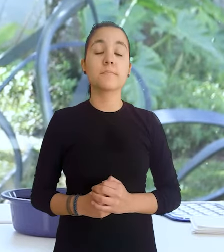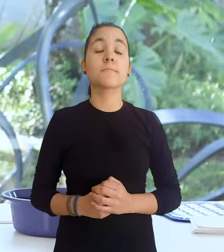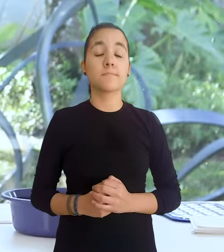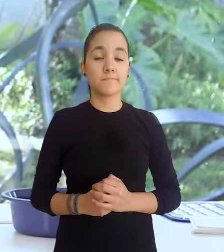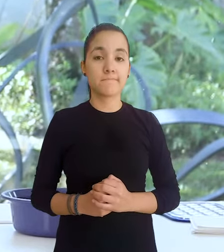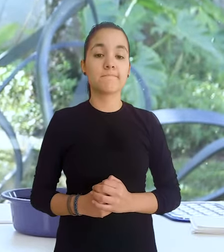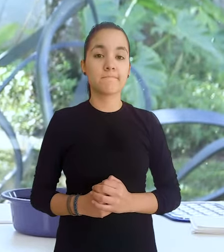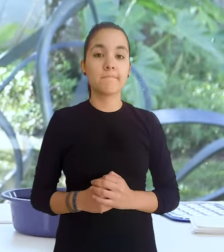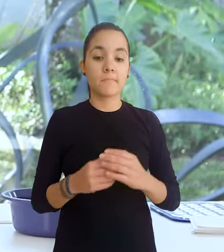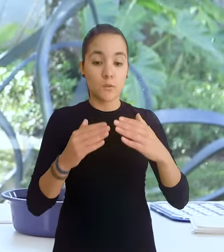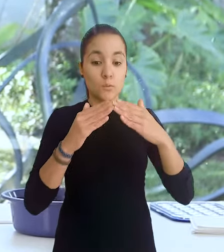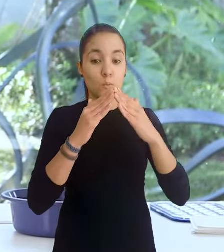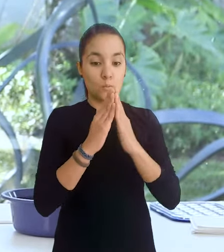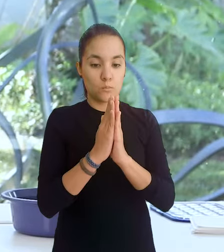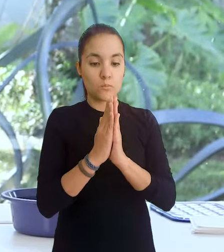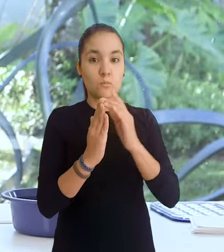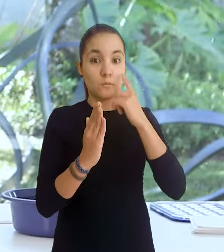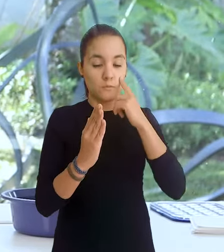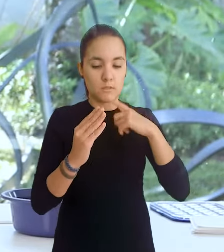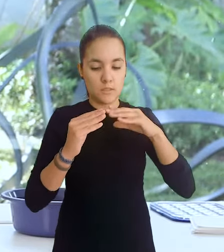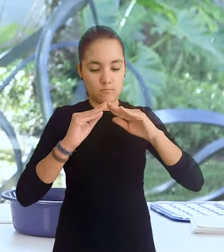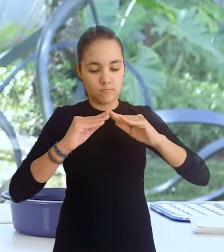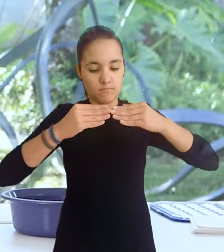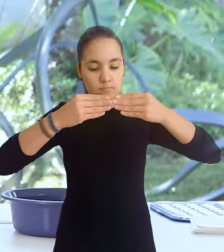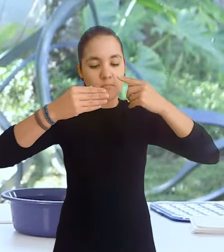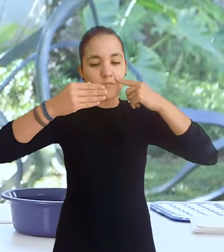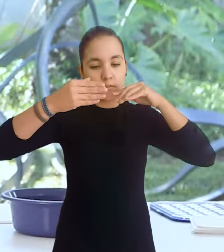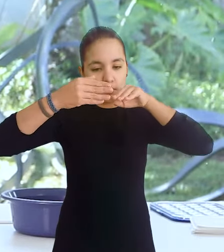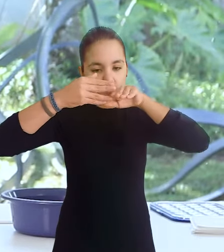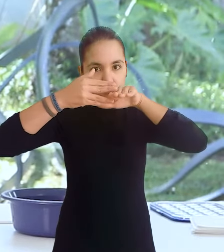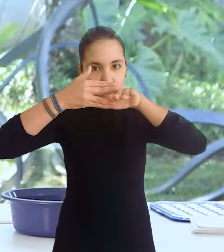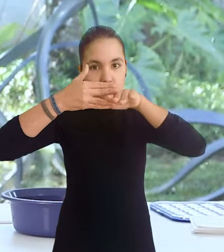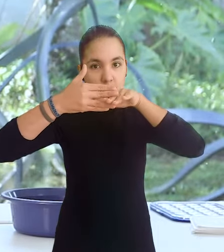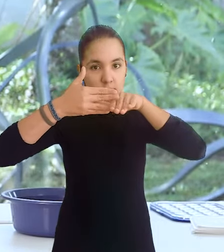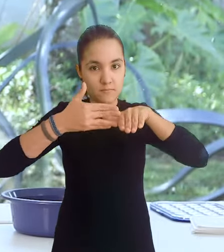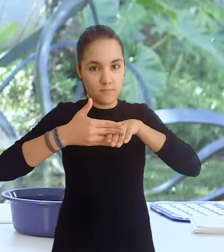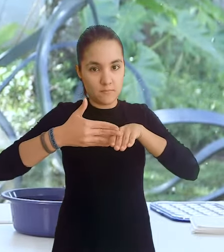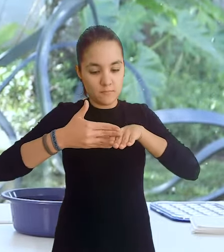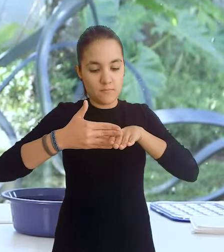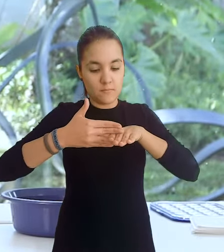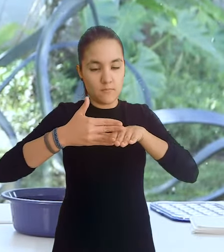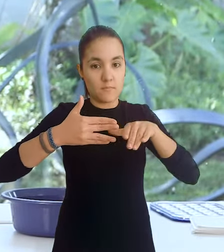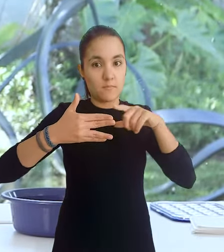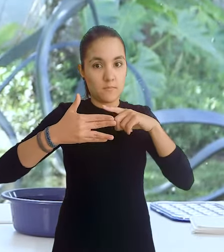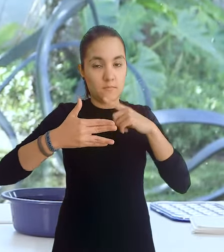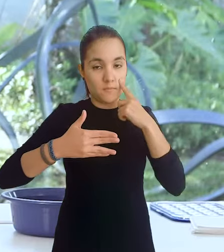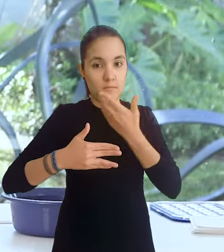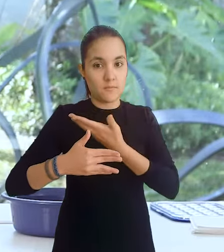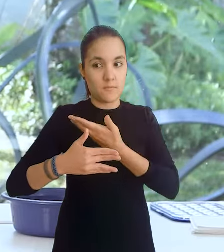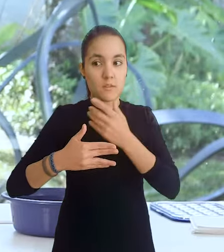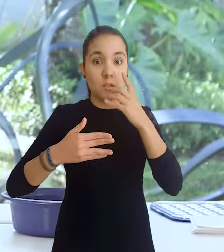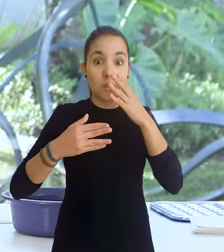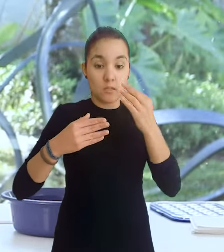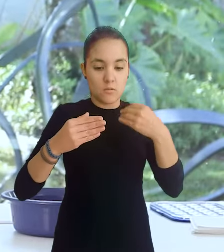Então, ao fim, você vai ter uma folha com esse buraco no meio. Então, é importante prestar atenção nessa hora de cortar,